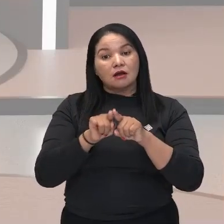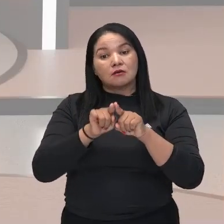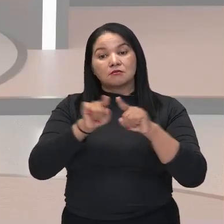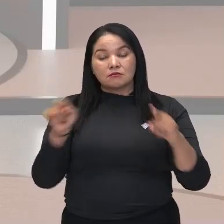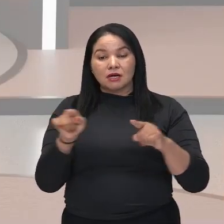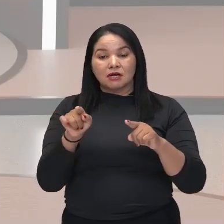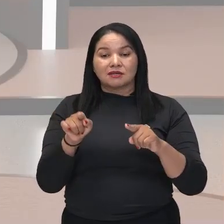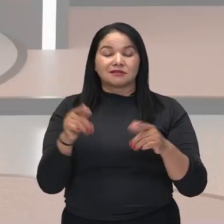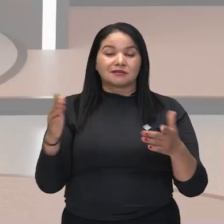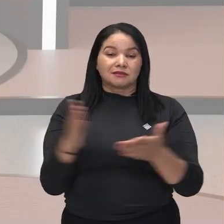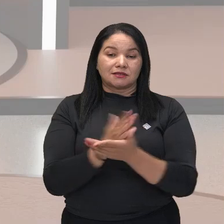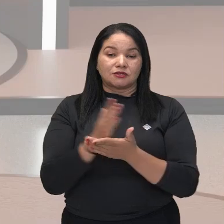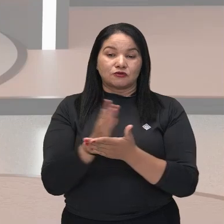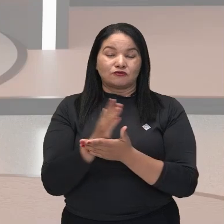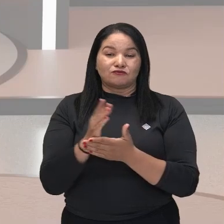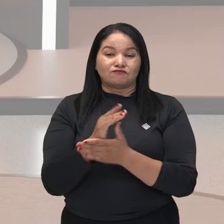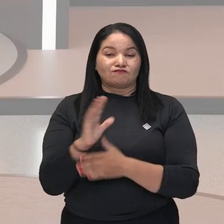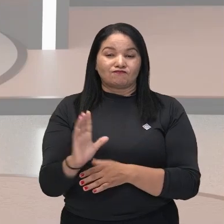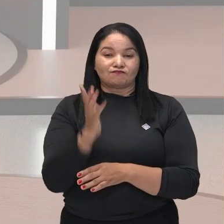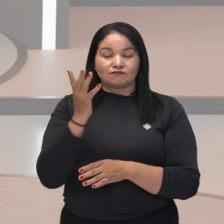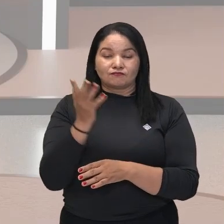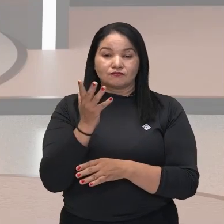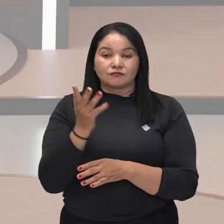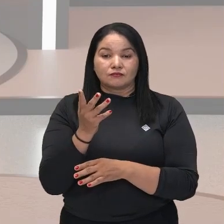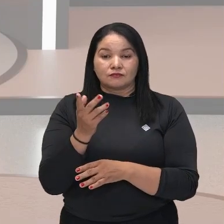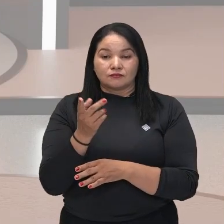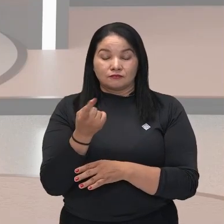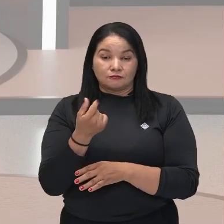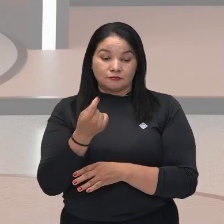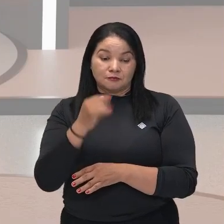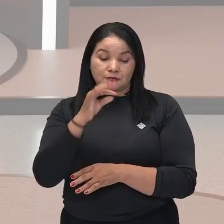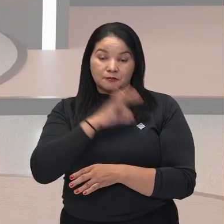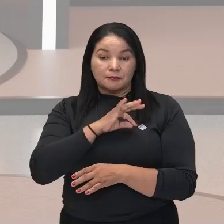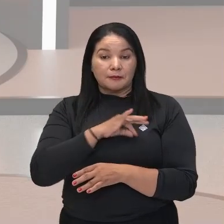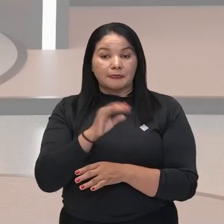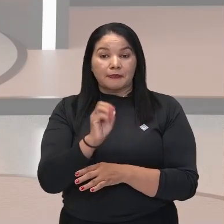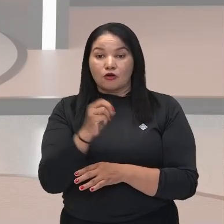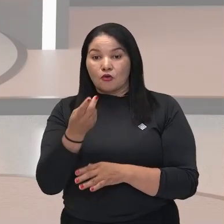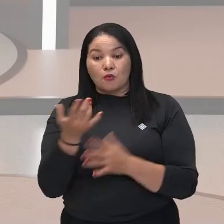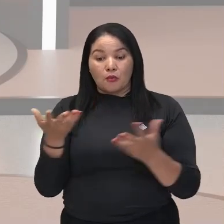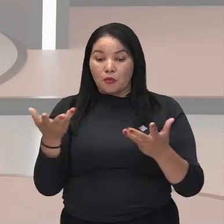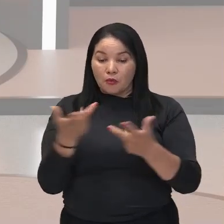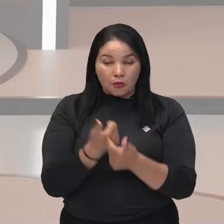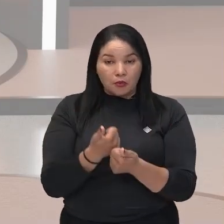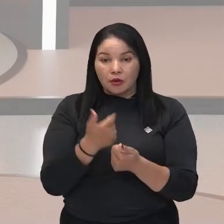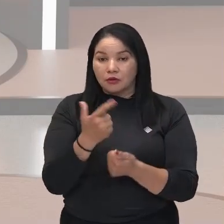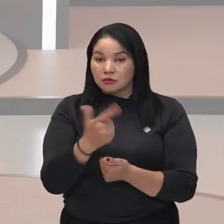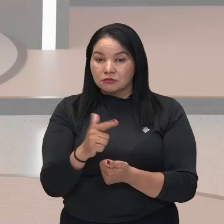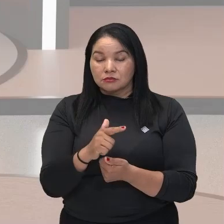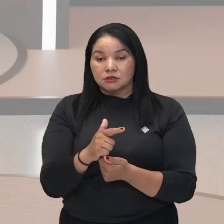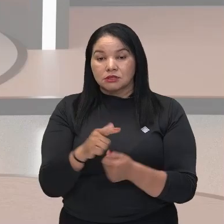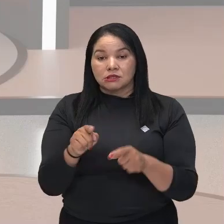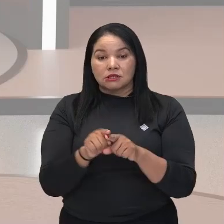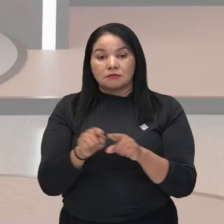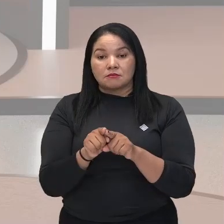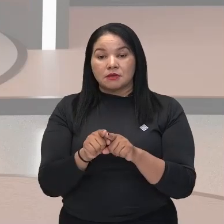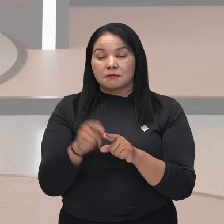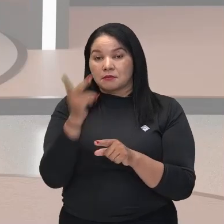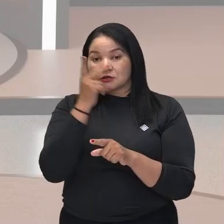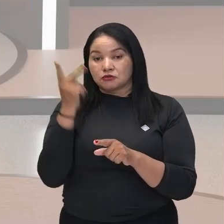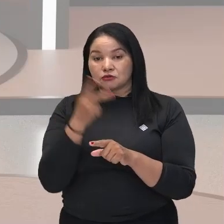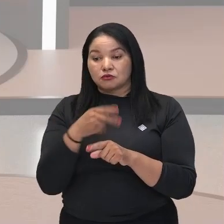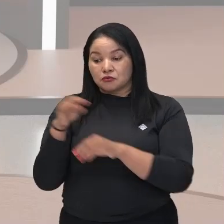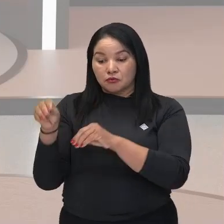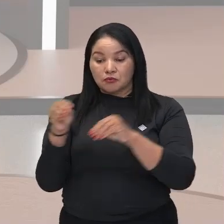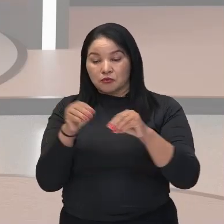às vezes, essa mão de obra ela não é qualificada, ou até mesmo a quantidade de pessoas que acabam trabalhando